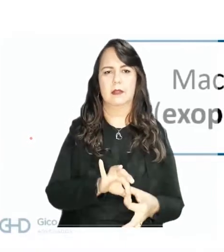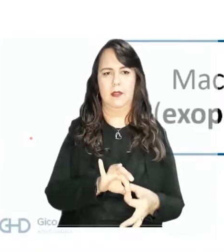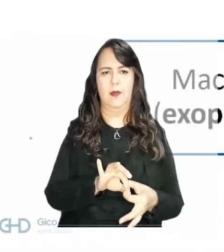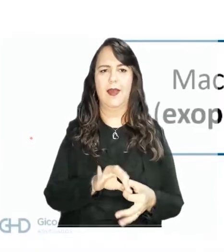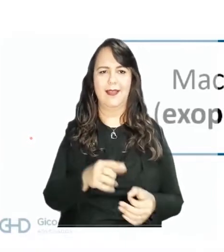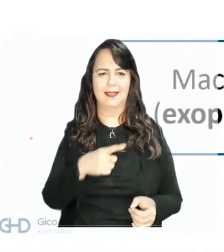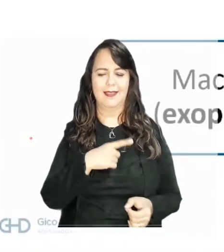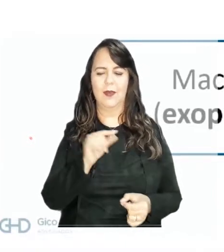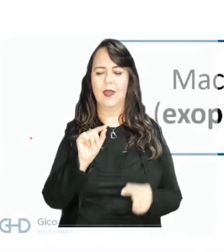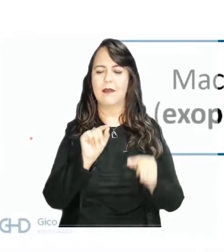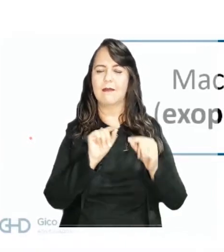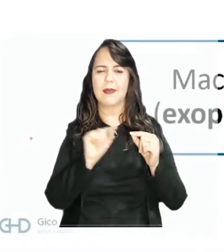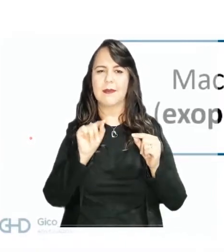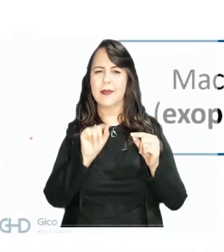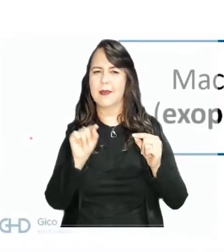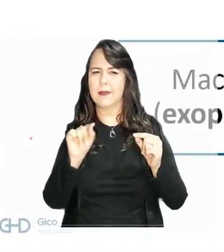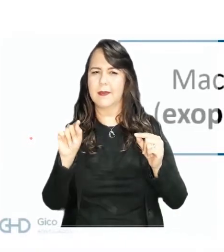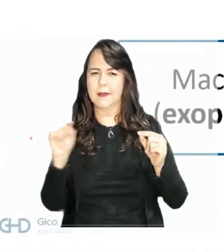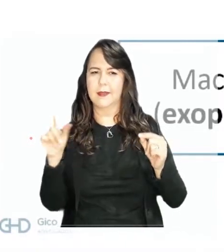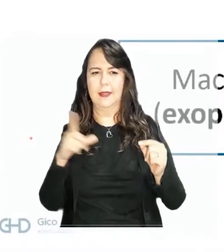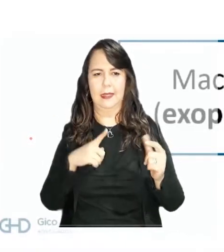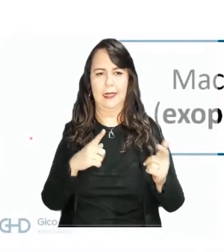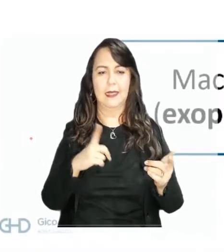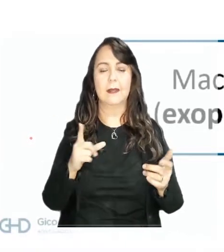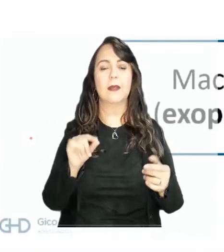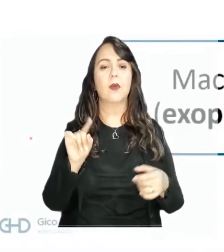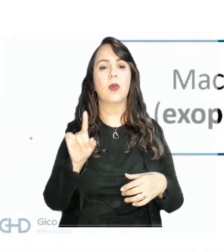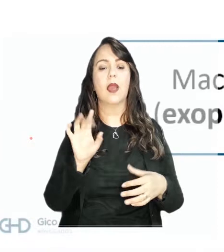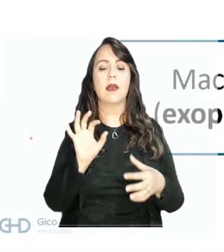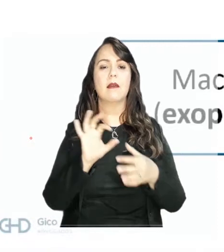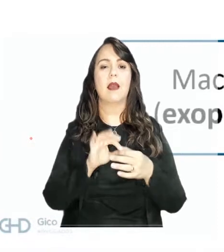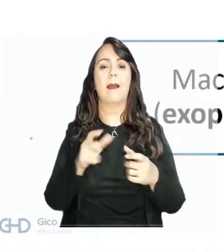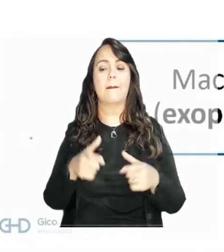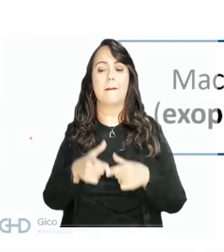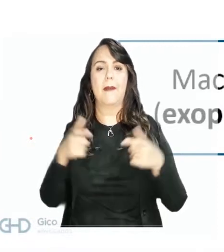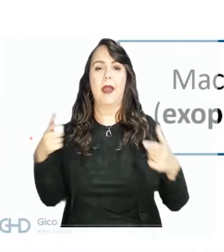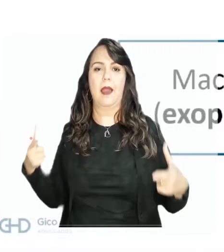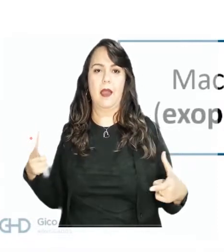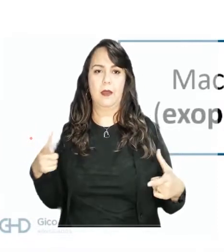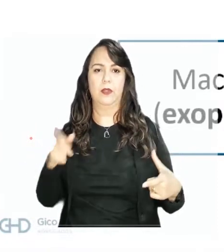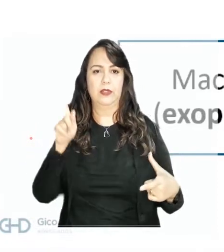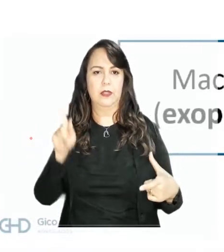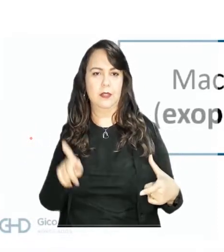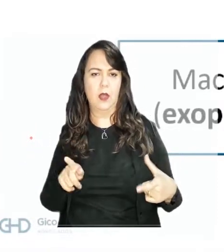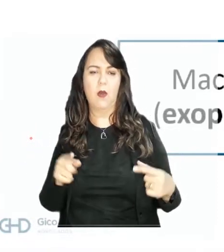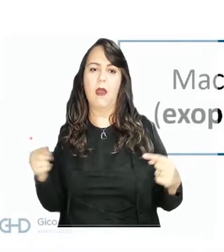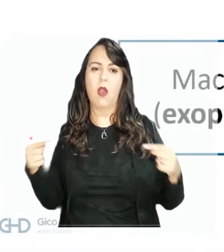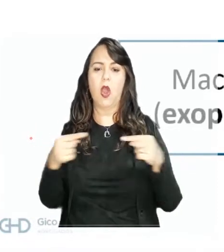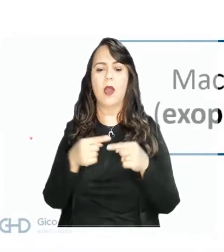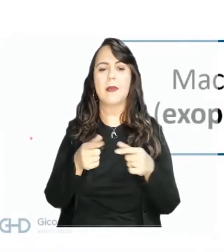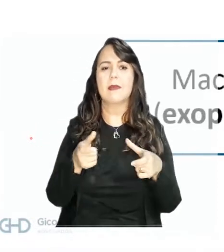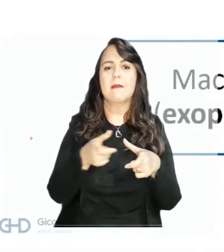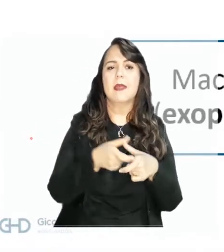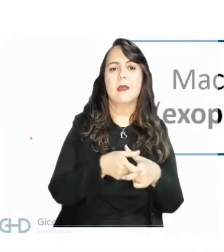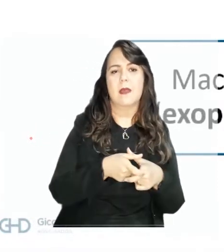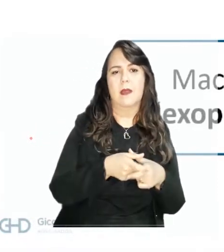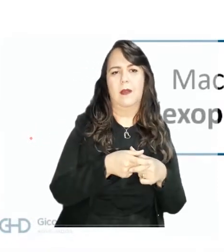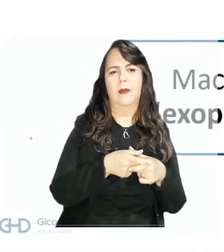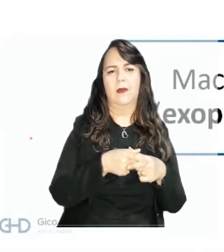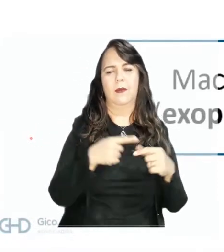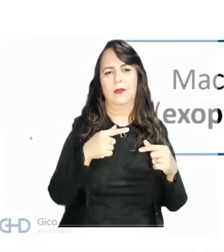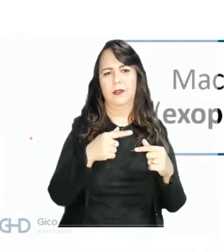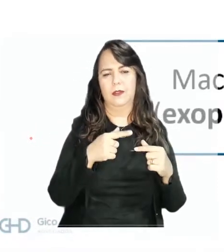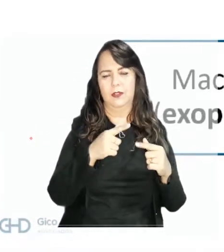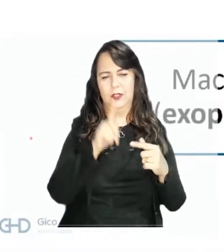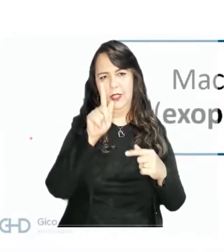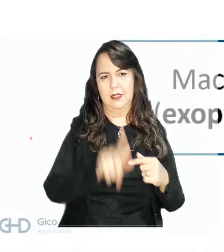a macrogestão se intercala com a microgestão, que são as questões endoprocessuais. Aí sim, do juiz